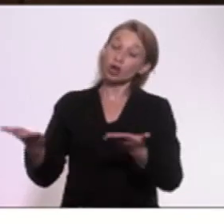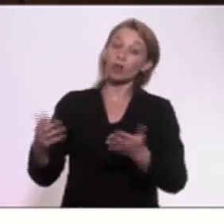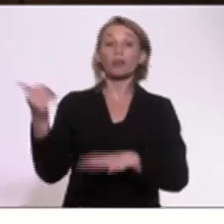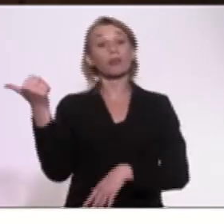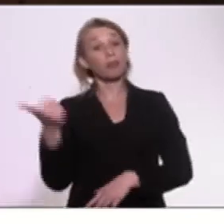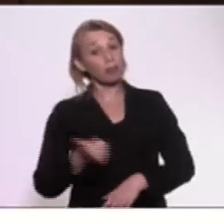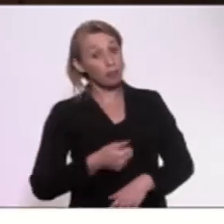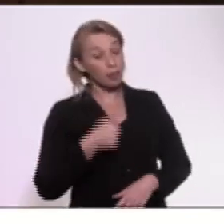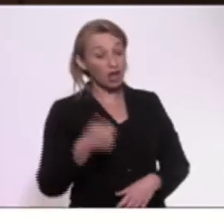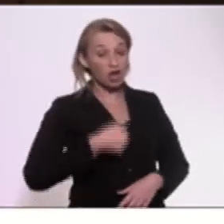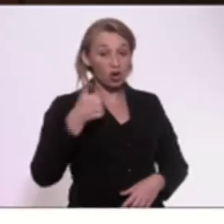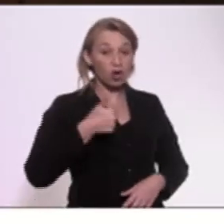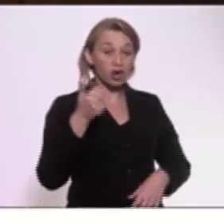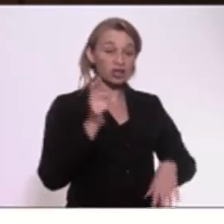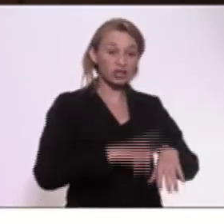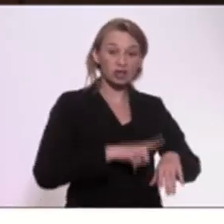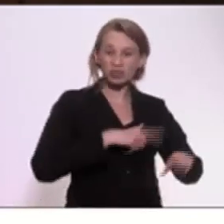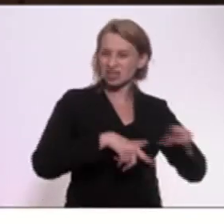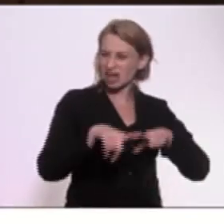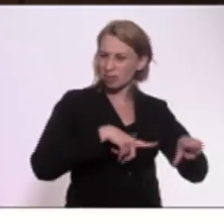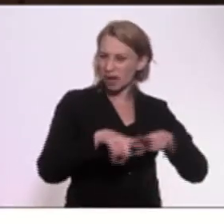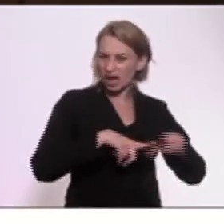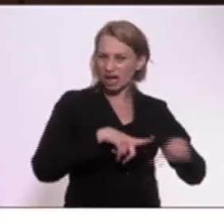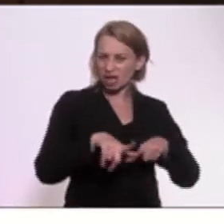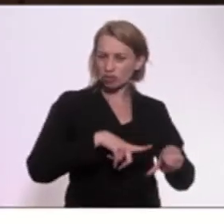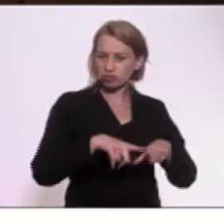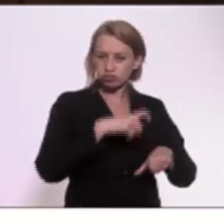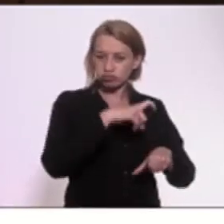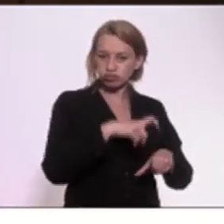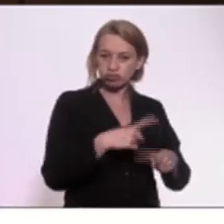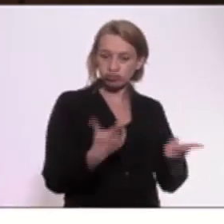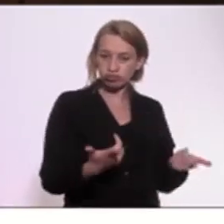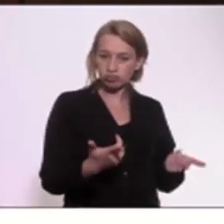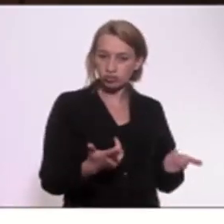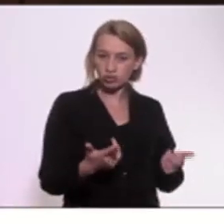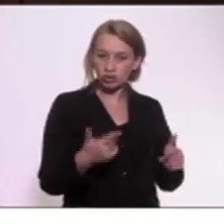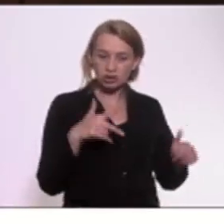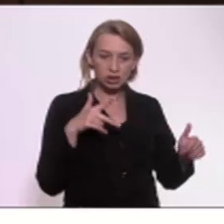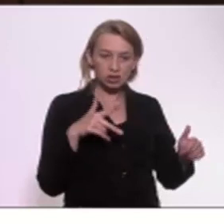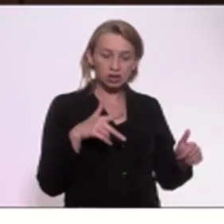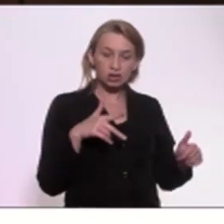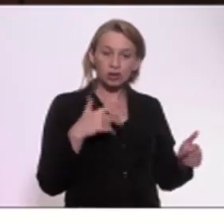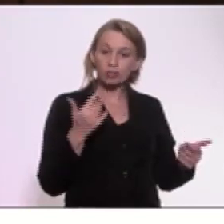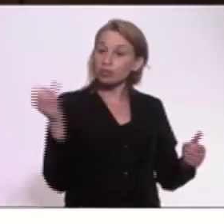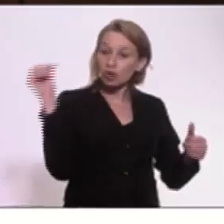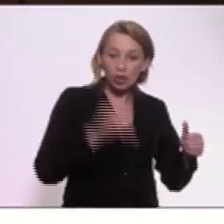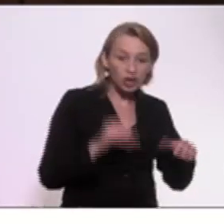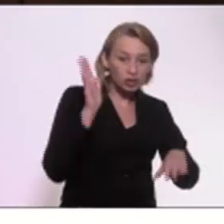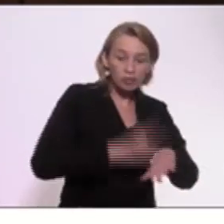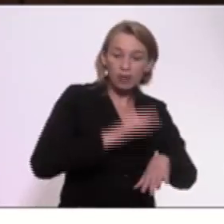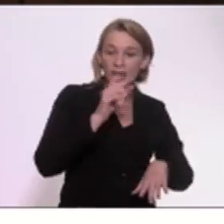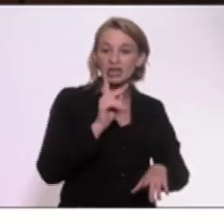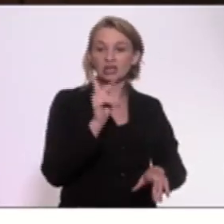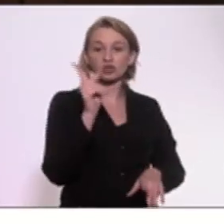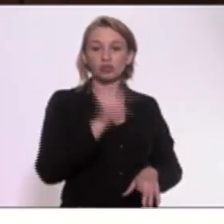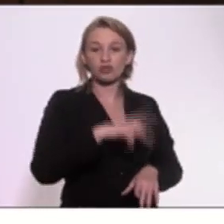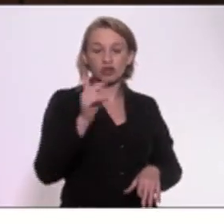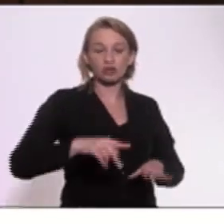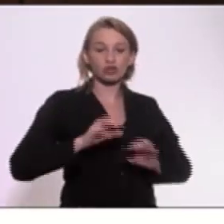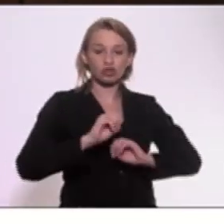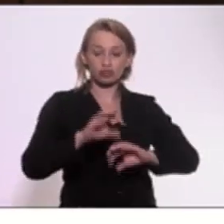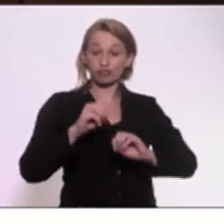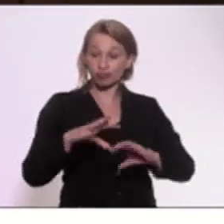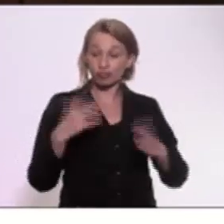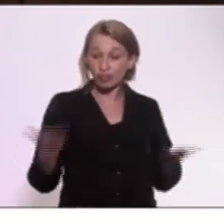gerando sobrecarga de trabalho, gerando exaustão, precarizando as condições de trabalho desses profissionais da educação.